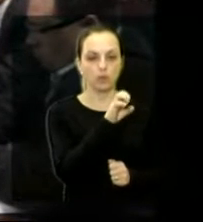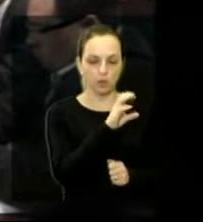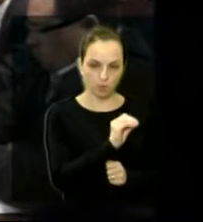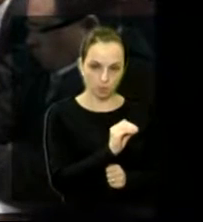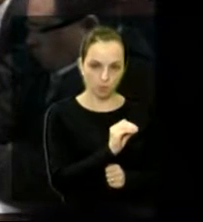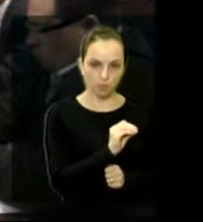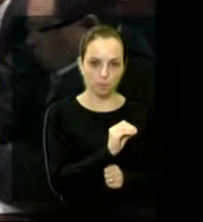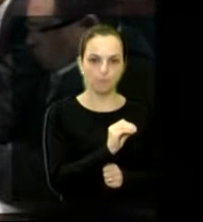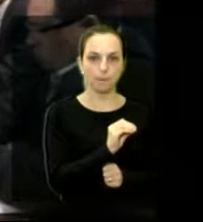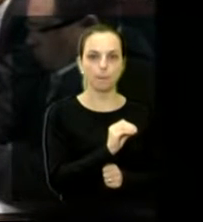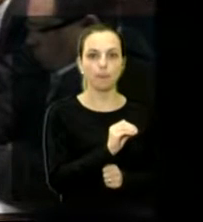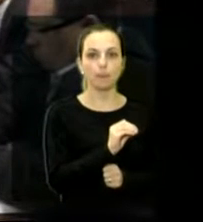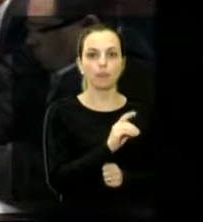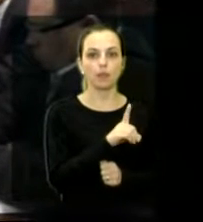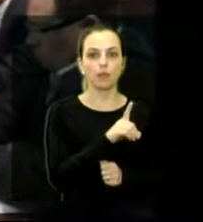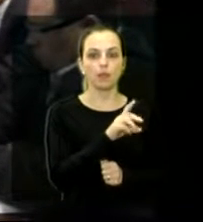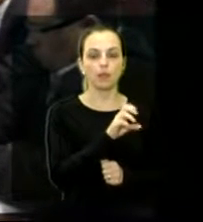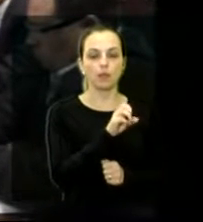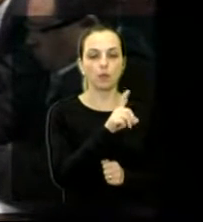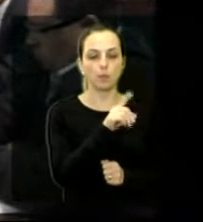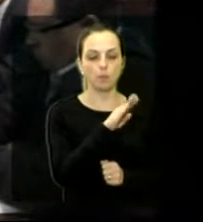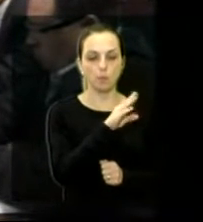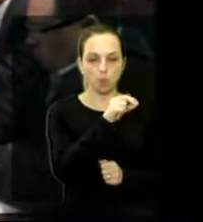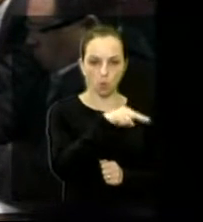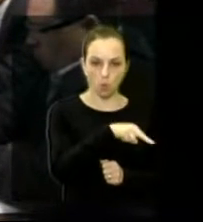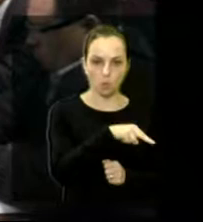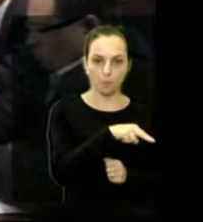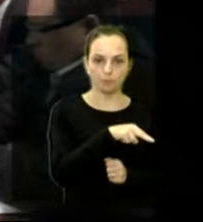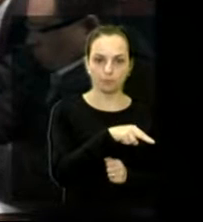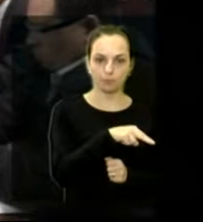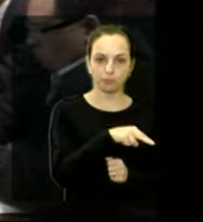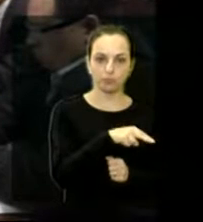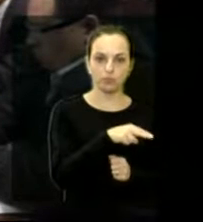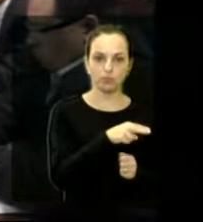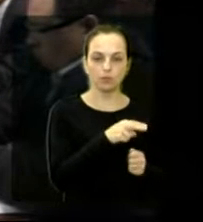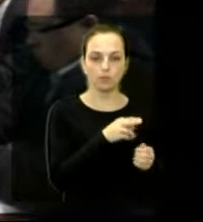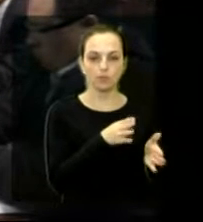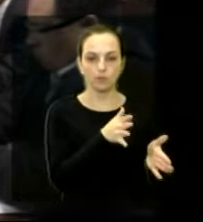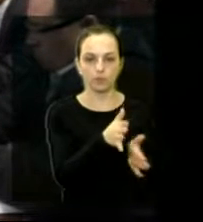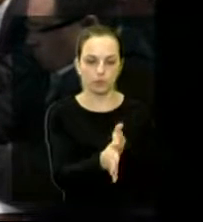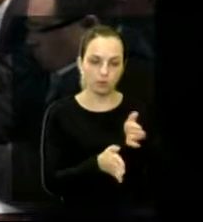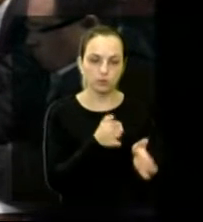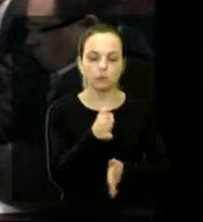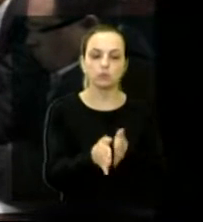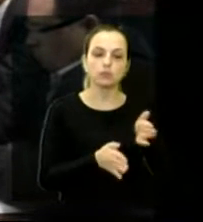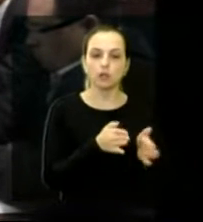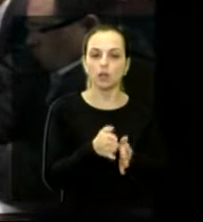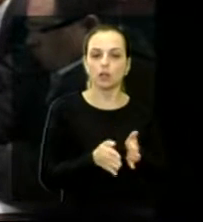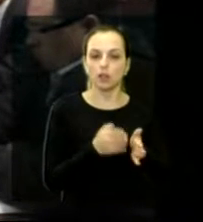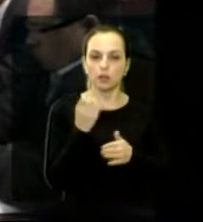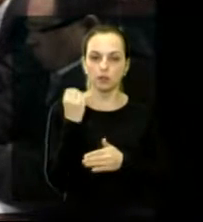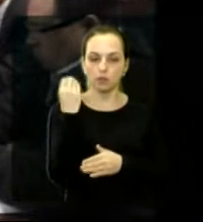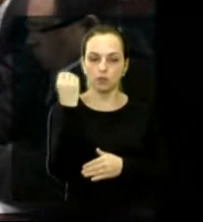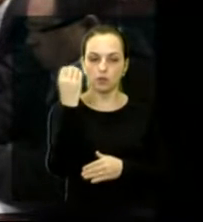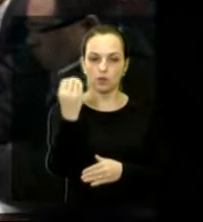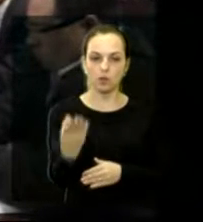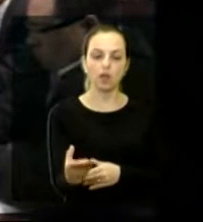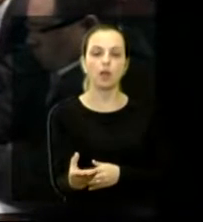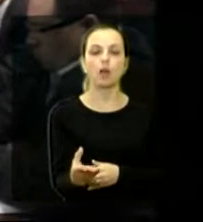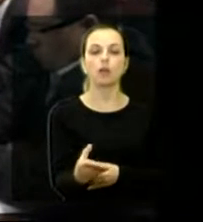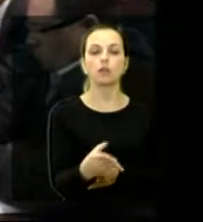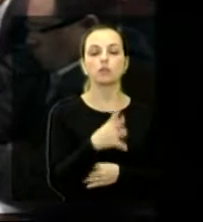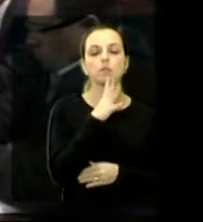deu bom, levando uma proposta lá do trem turístico, que nós recebemos aqui junto com a